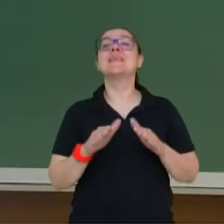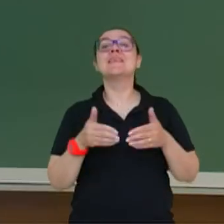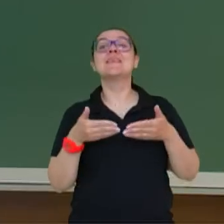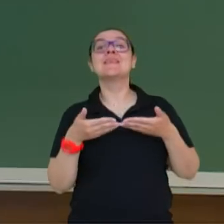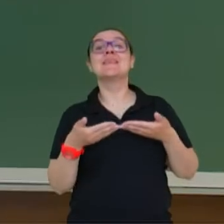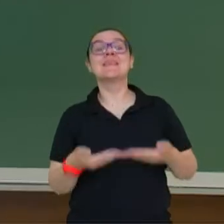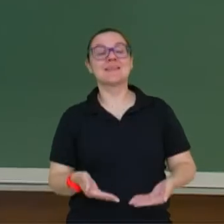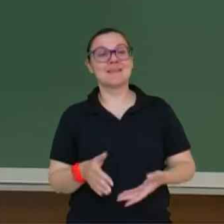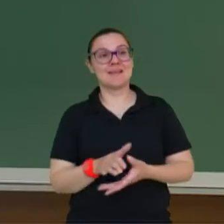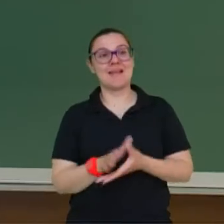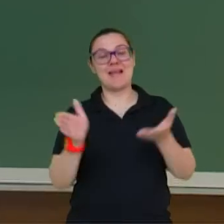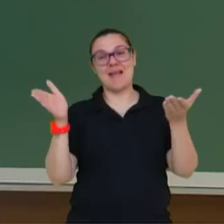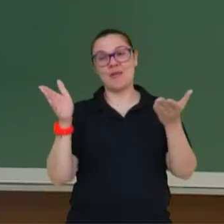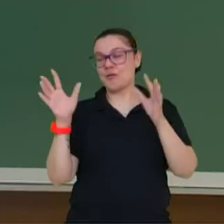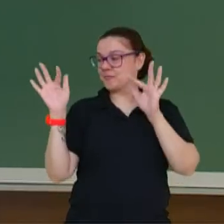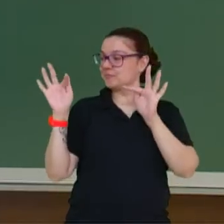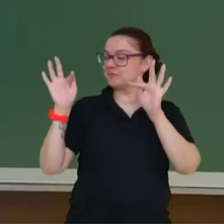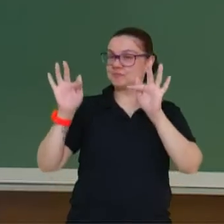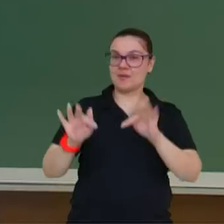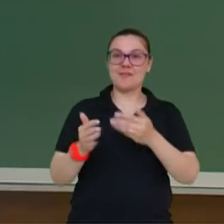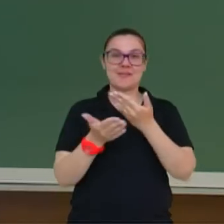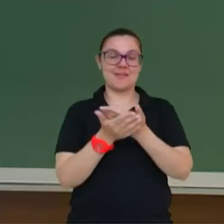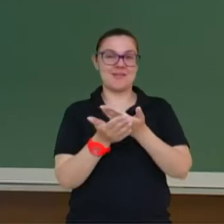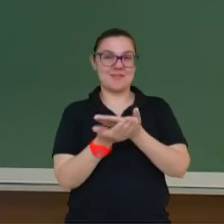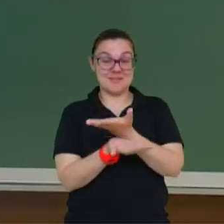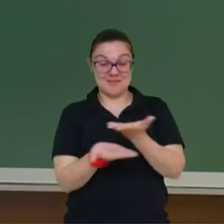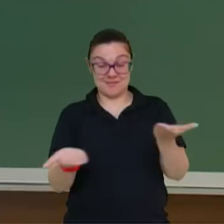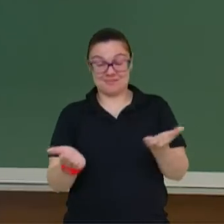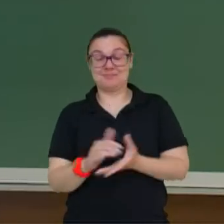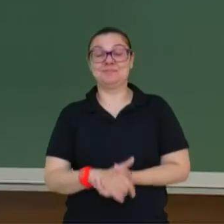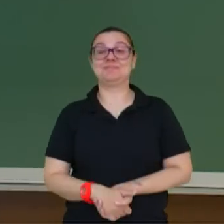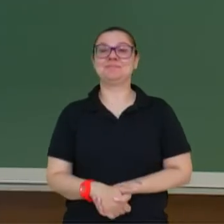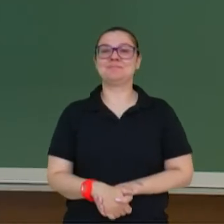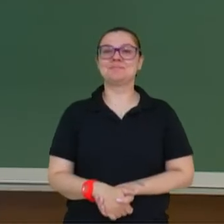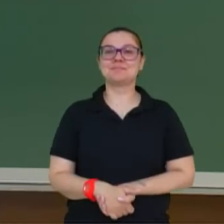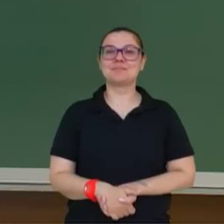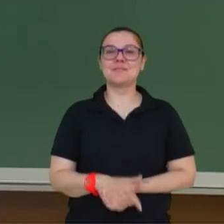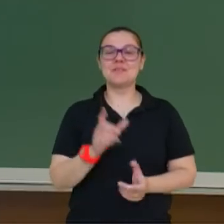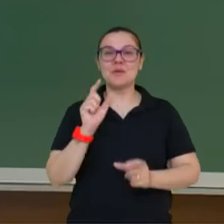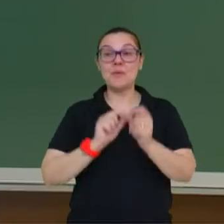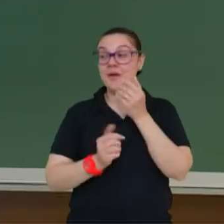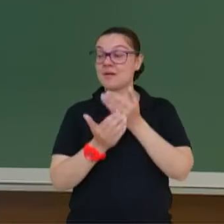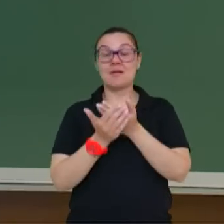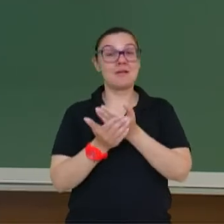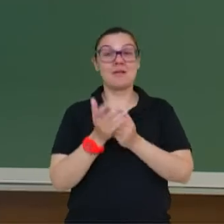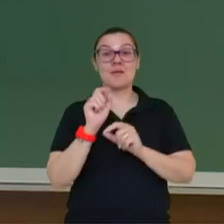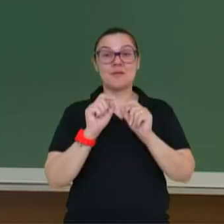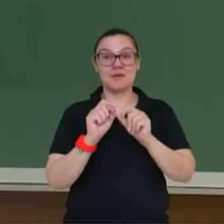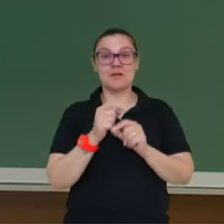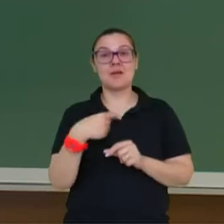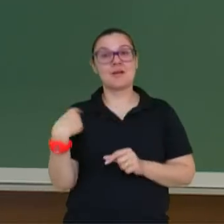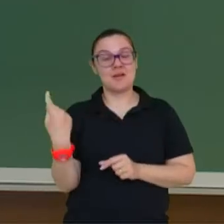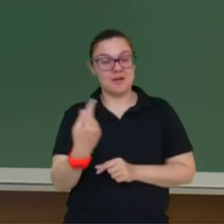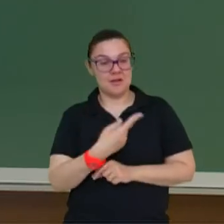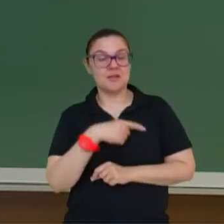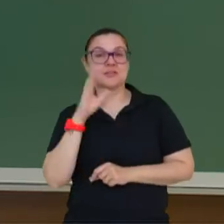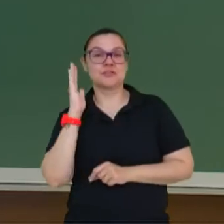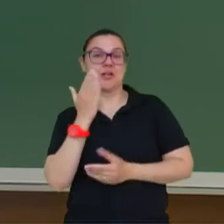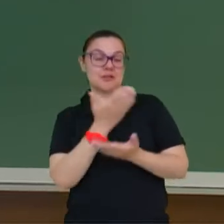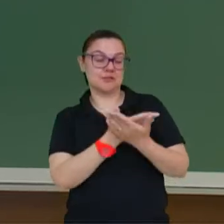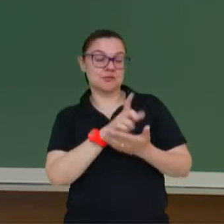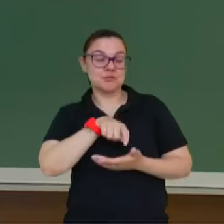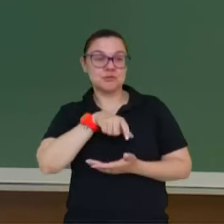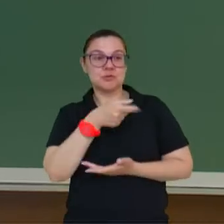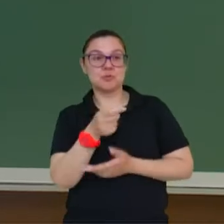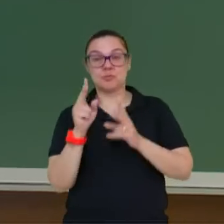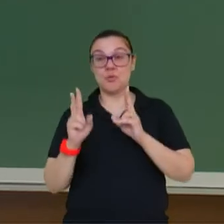Então, turma, nós estamos finalizando a nossa aula de hoje. E a aula de hoje, é claro, nós falamos